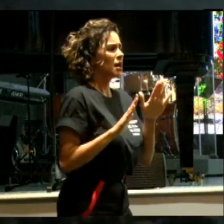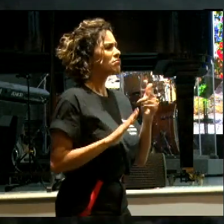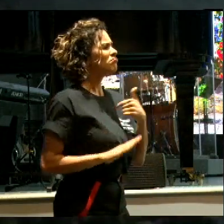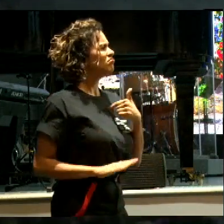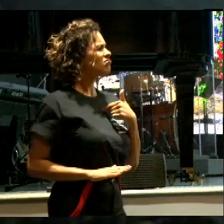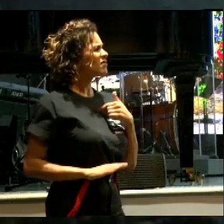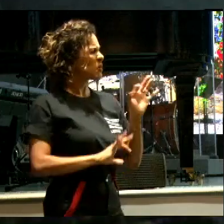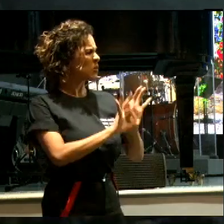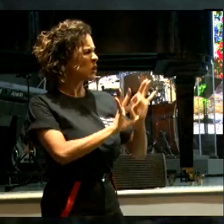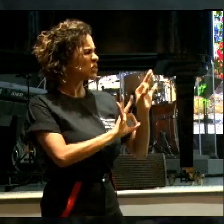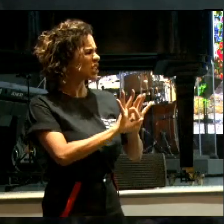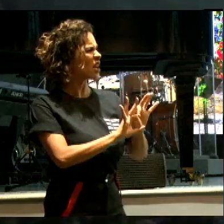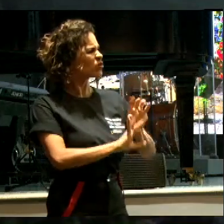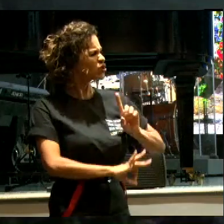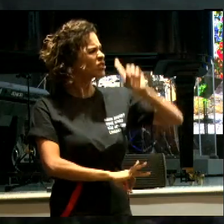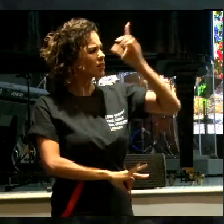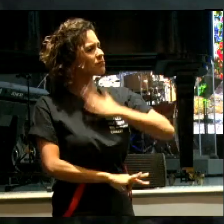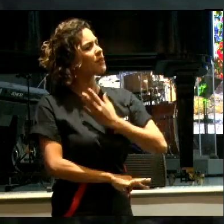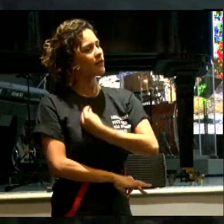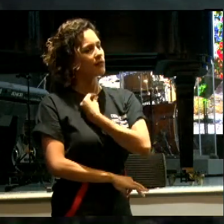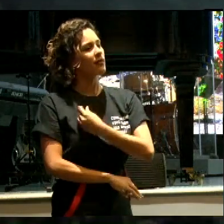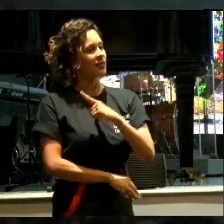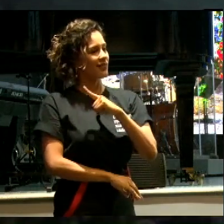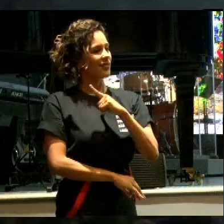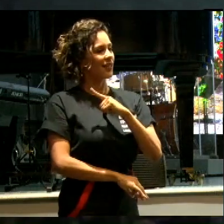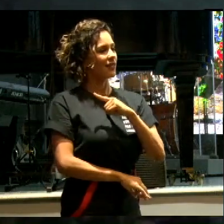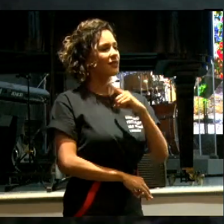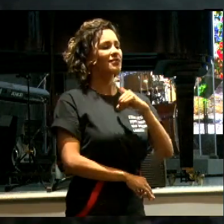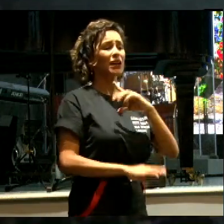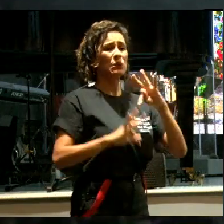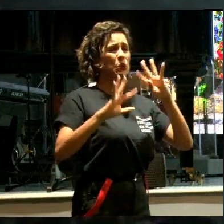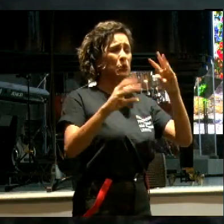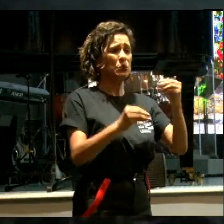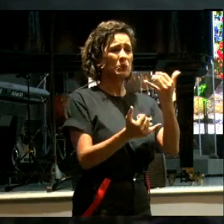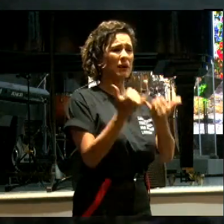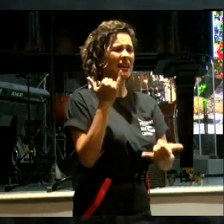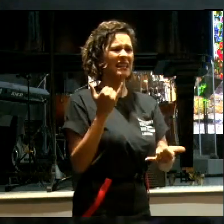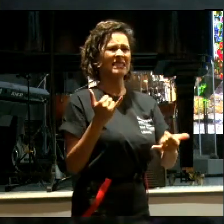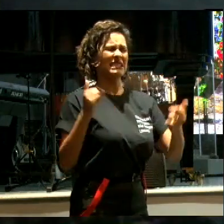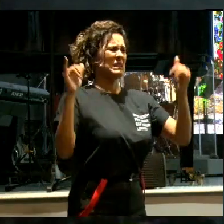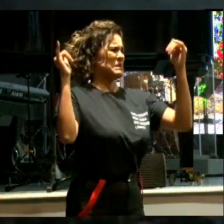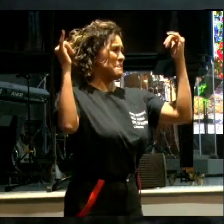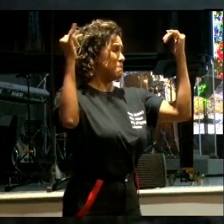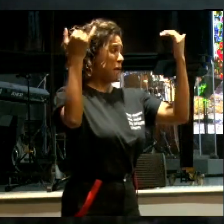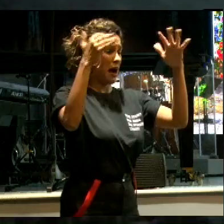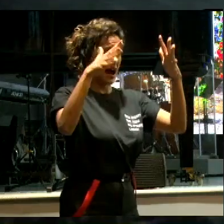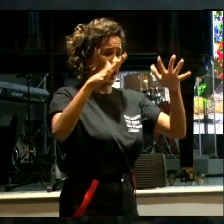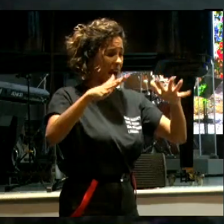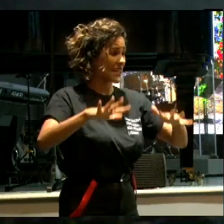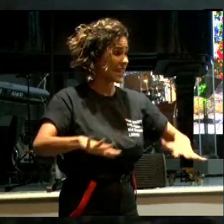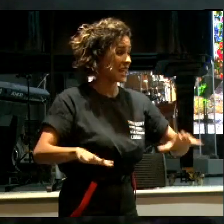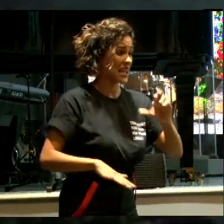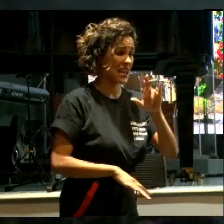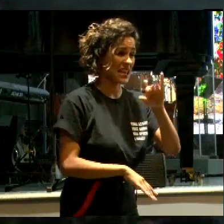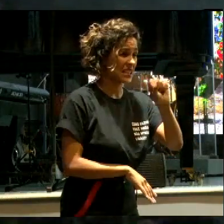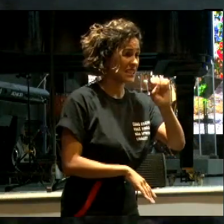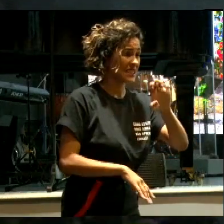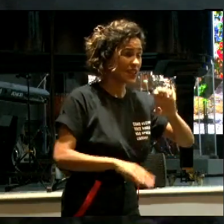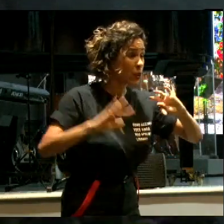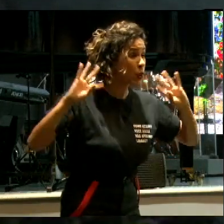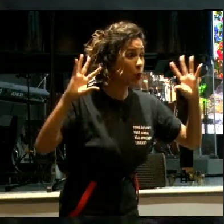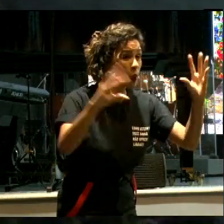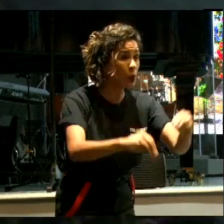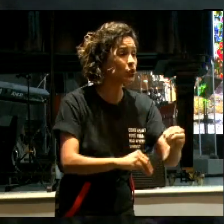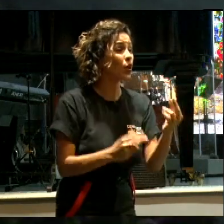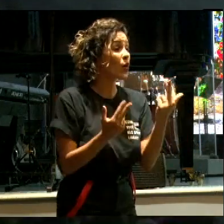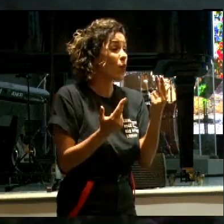Deus. Tudo ao seu redor pode estar querendo ruir, como tudo ao redor daquela menina estava ruindo.